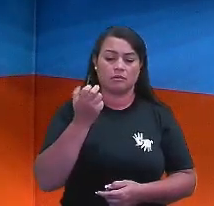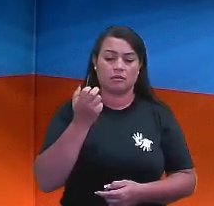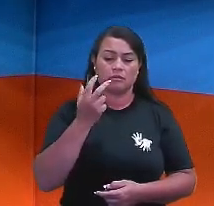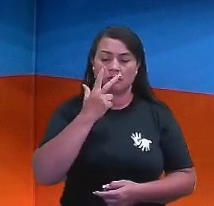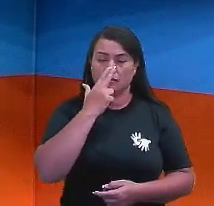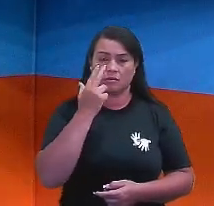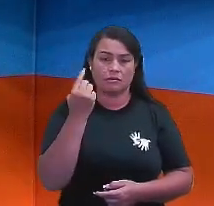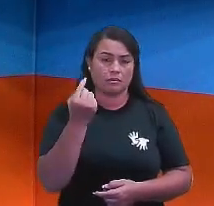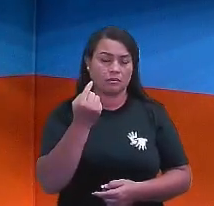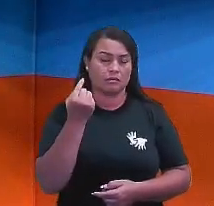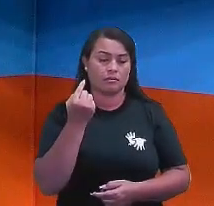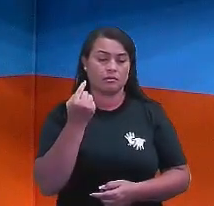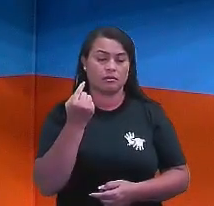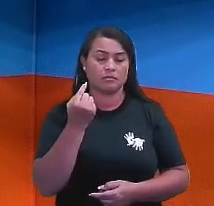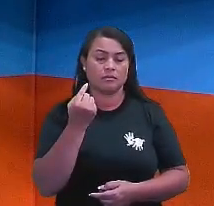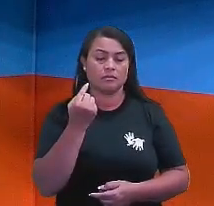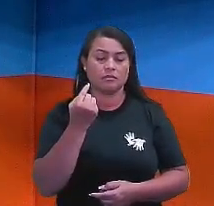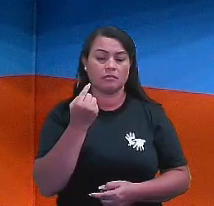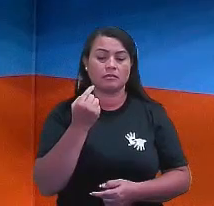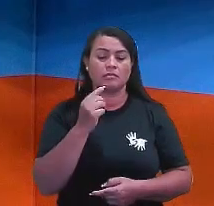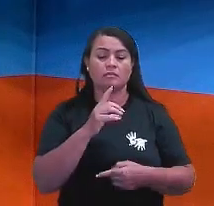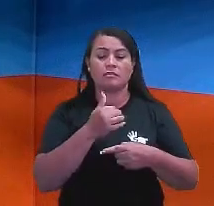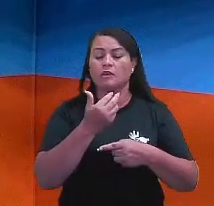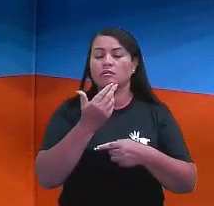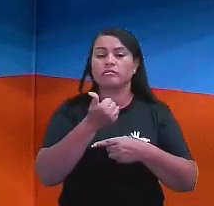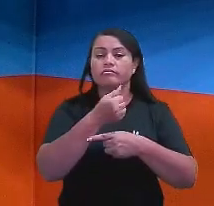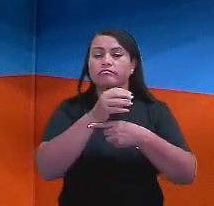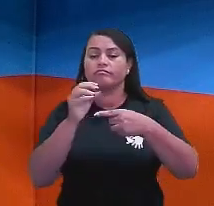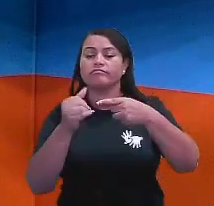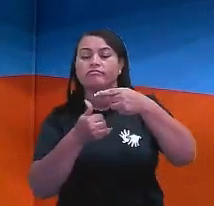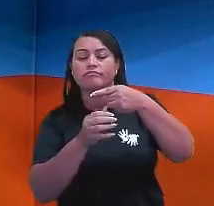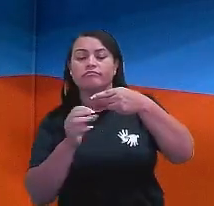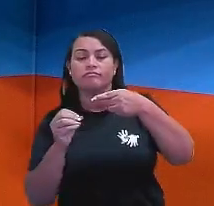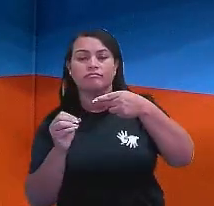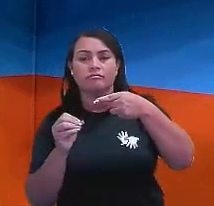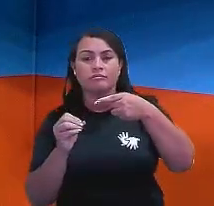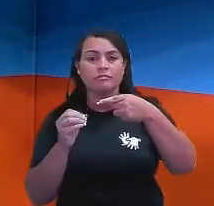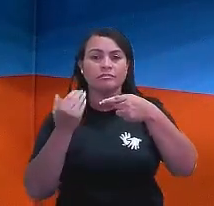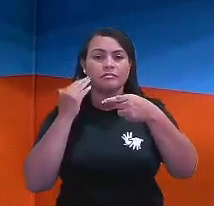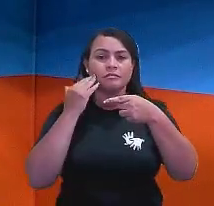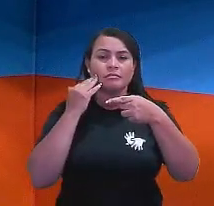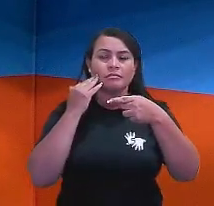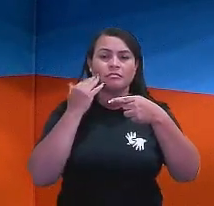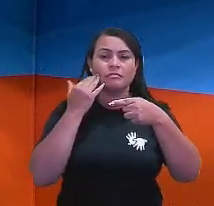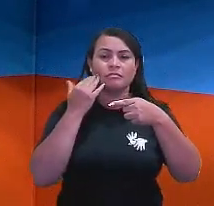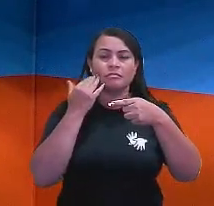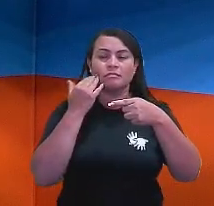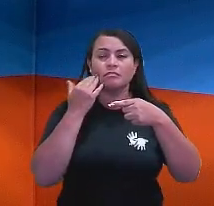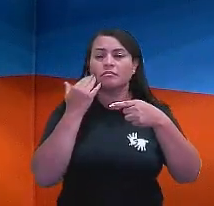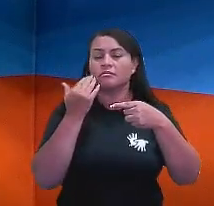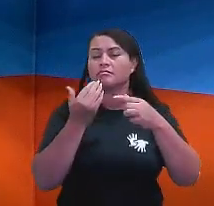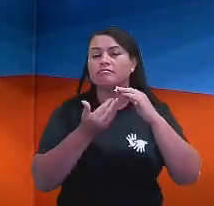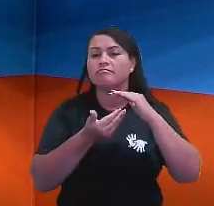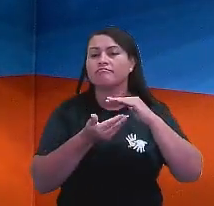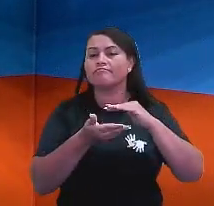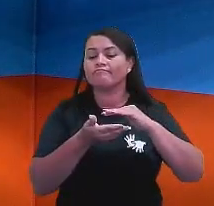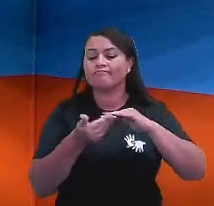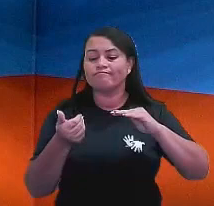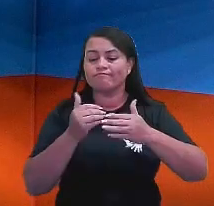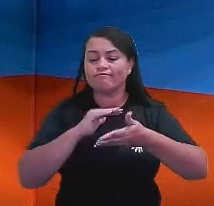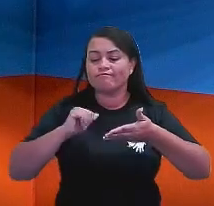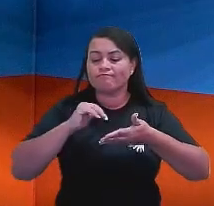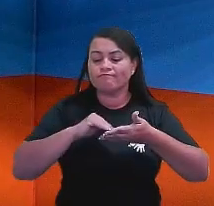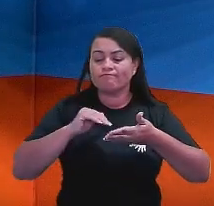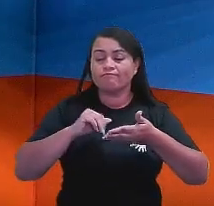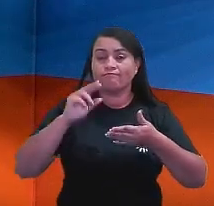numerador, que é o 1. E o denominador também é 100. É como se eu estivesse eliminando esses dois 100, tá? Ou seja, 1 vezes